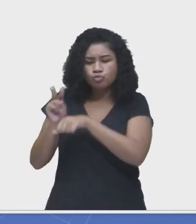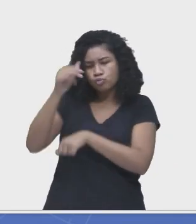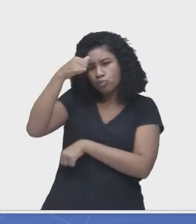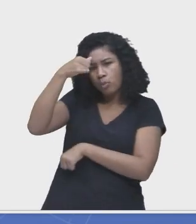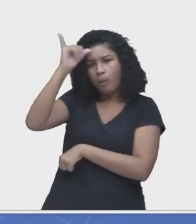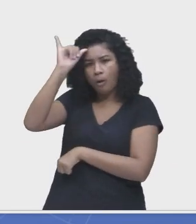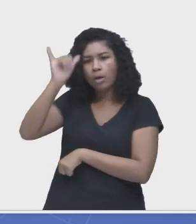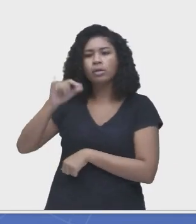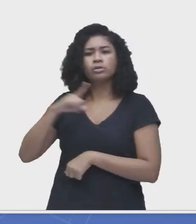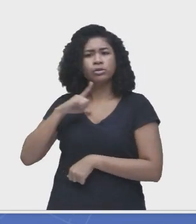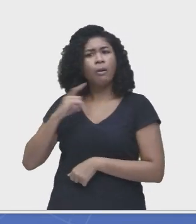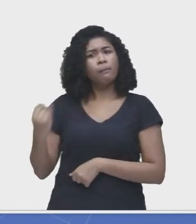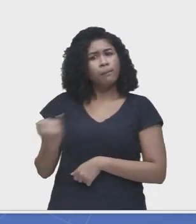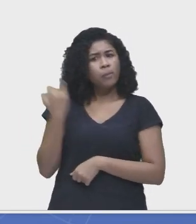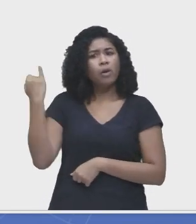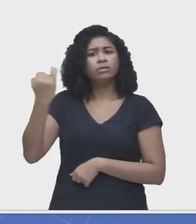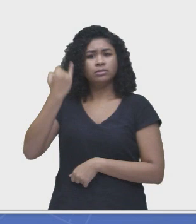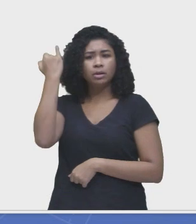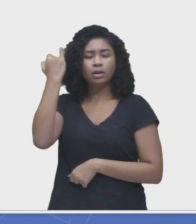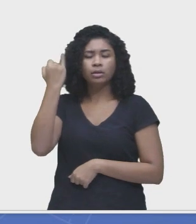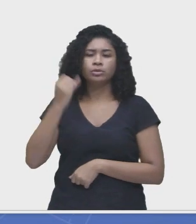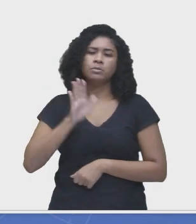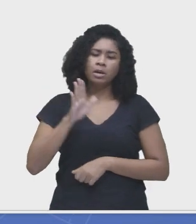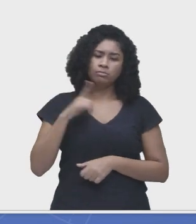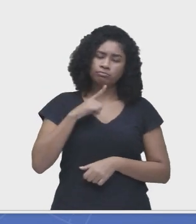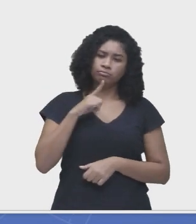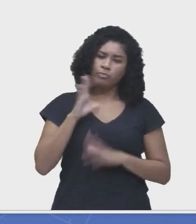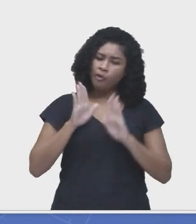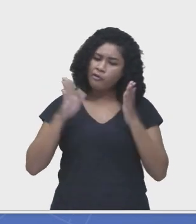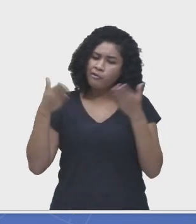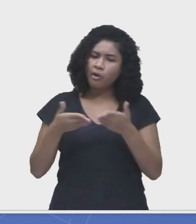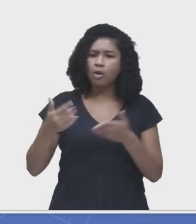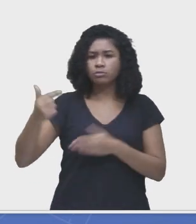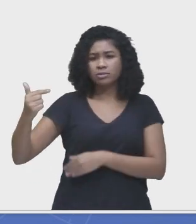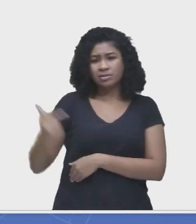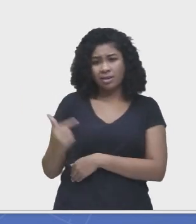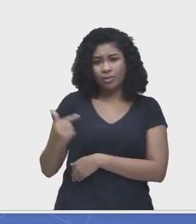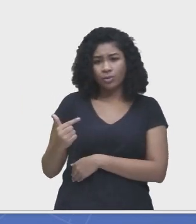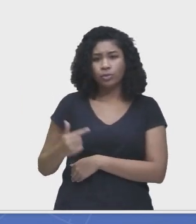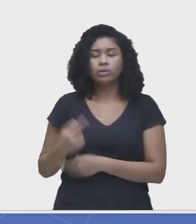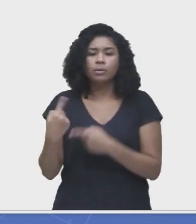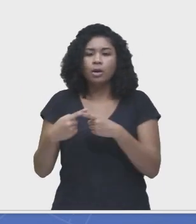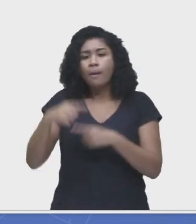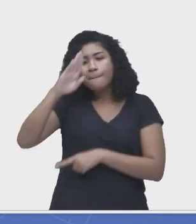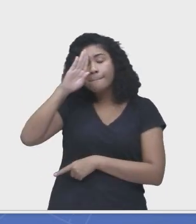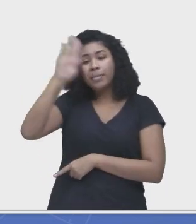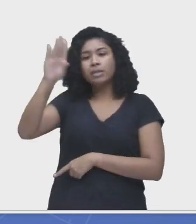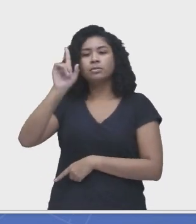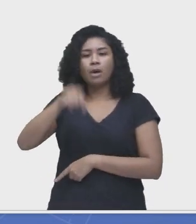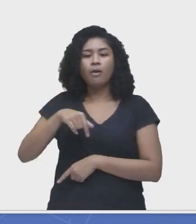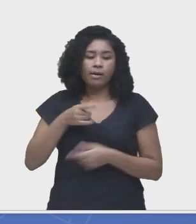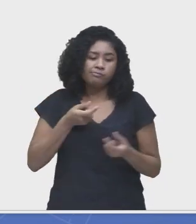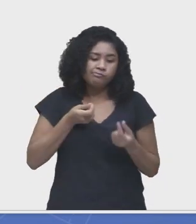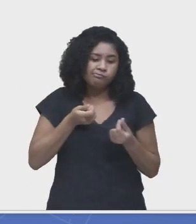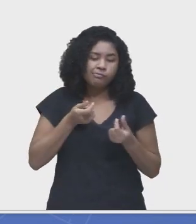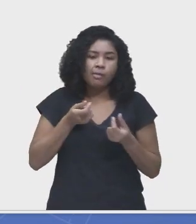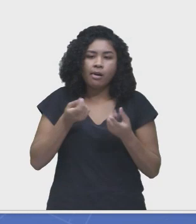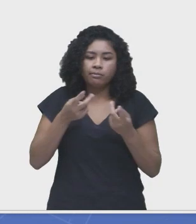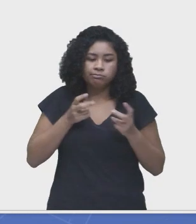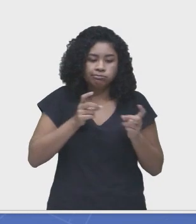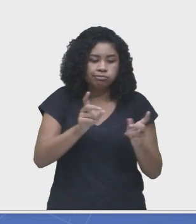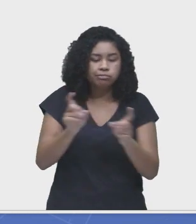ou seja, elas estavam em segundo plano, porque o comércio para eles era o mais importante. E através do comércio, eles